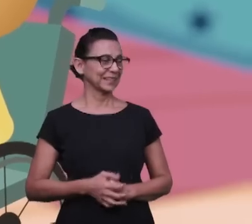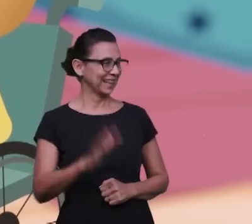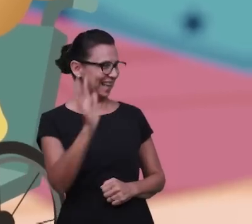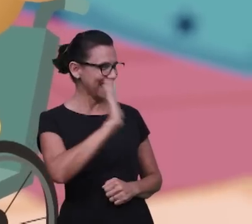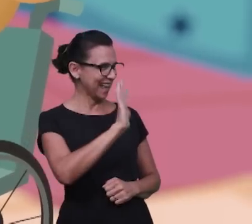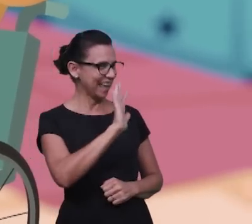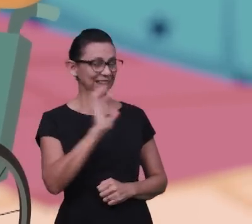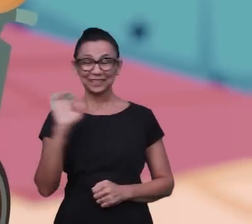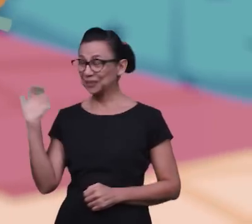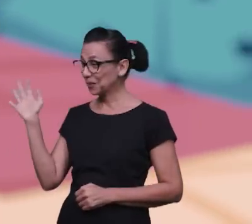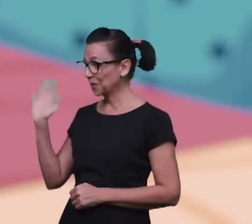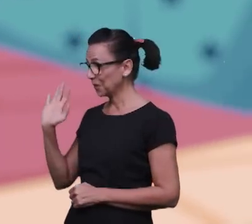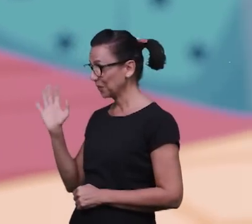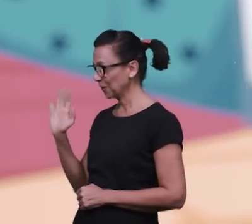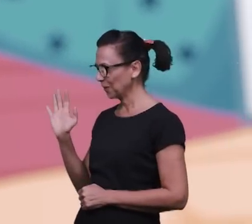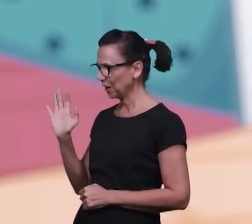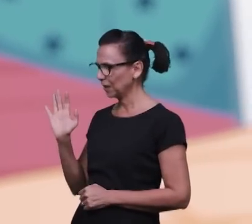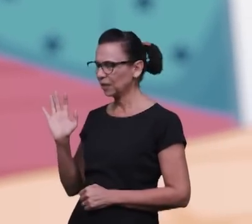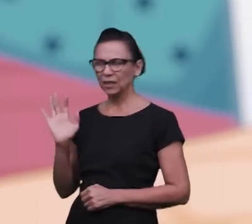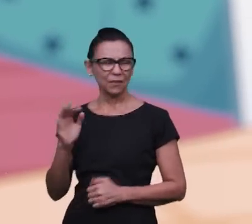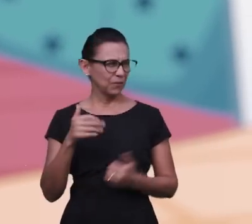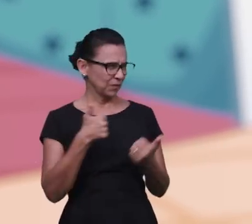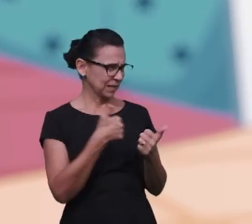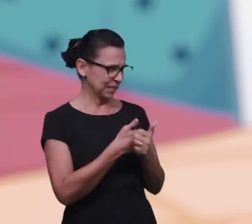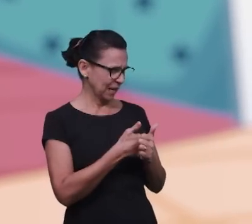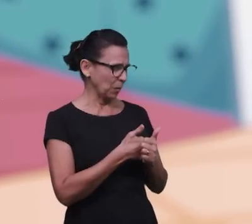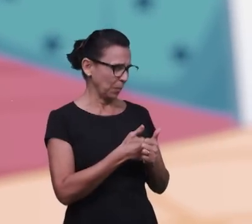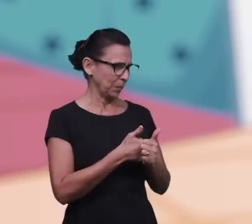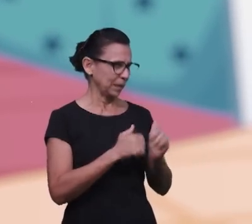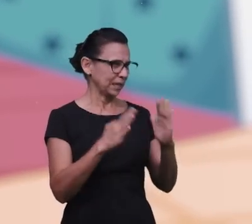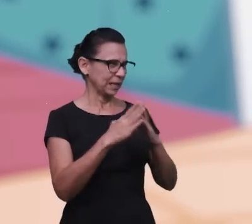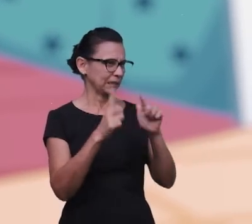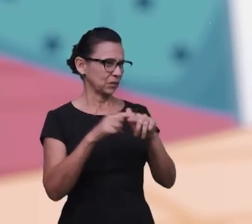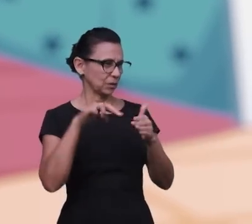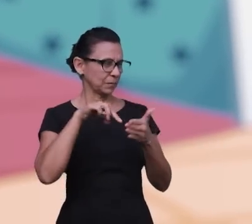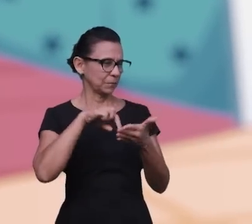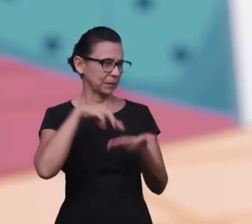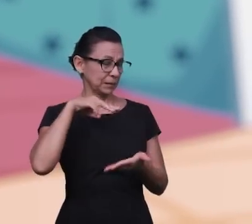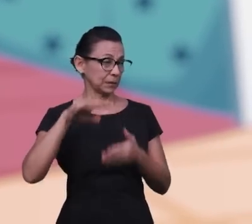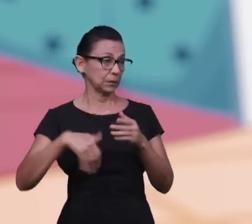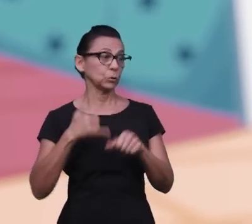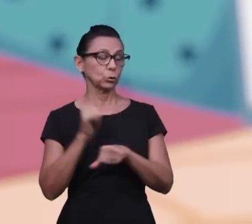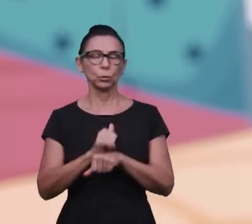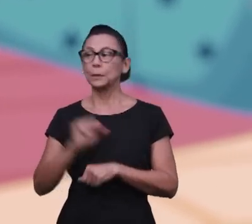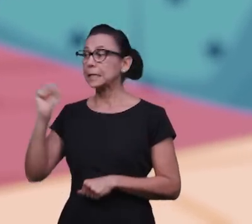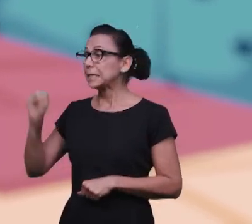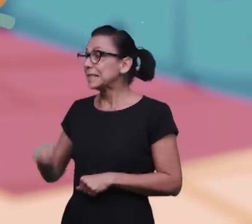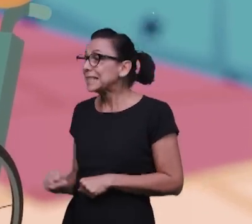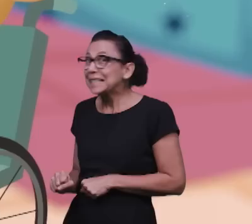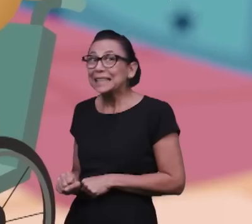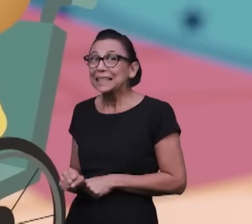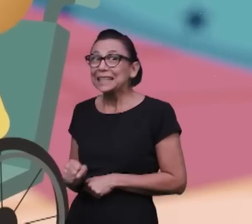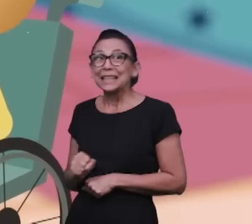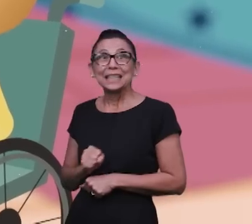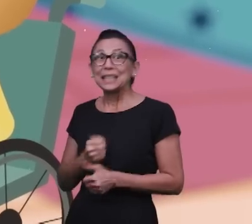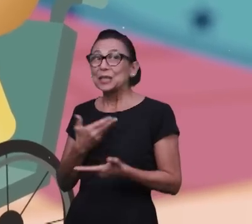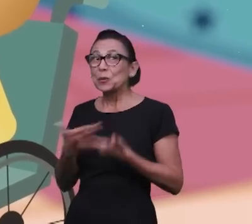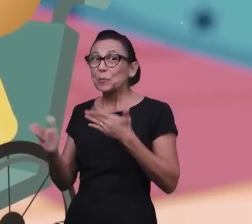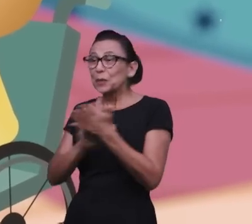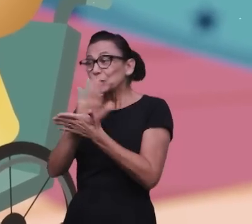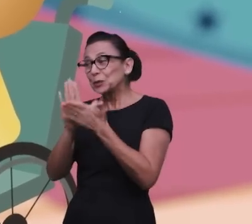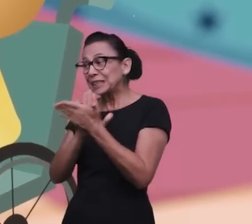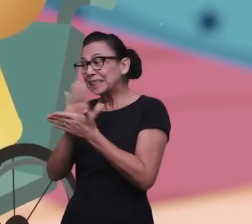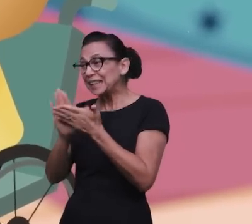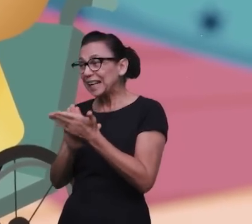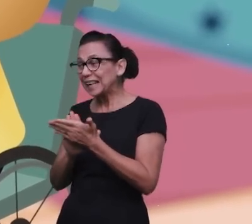Oi, Guga. Oi, Elo. Você acompanha os vídeos da Igreja Cristã Maranata no YouTube? Sim, não perco um. Que bom. E dá